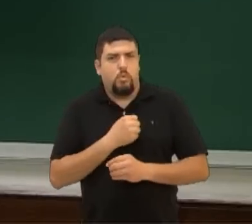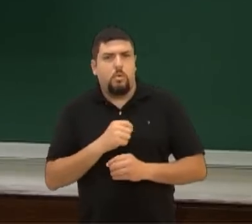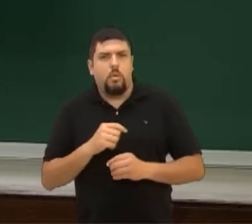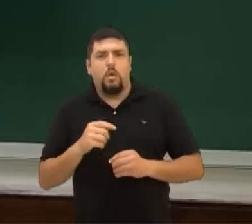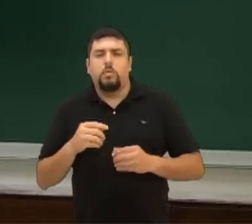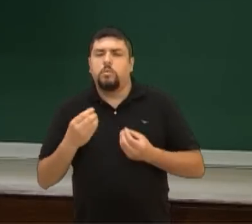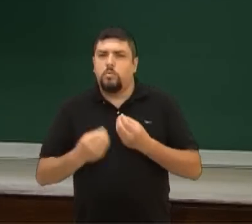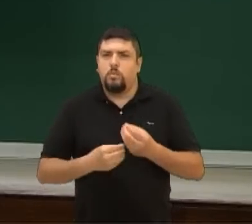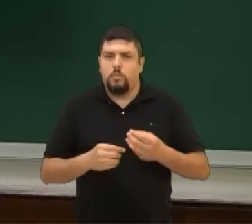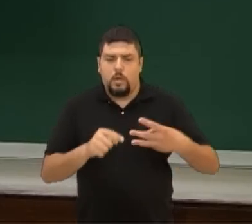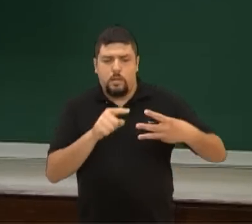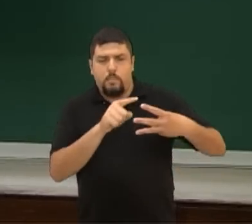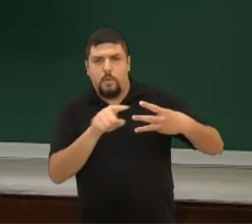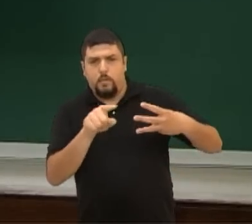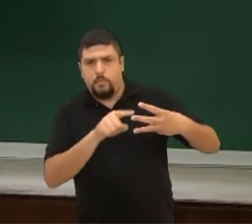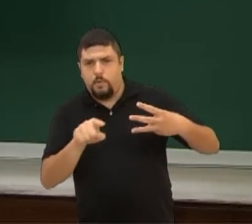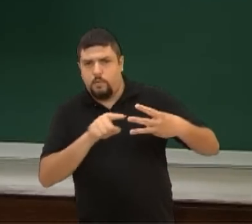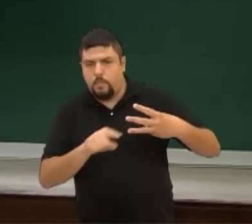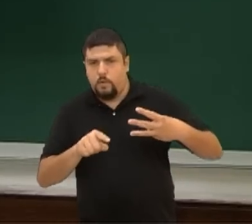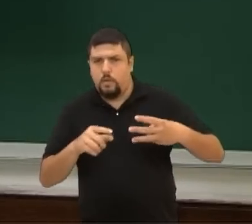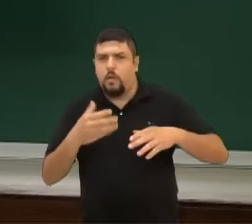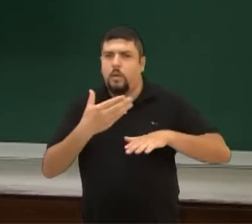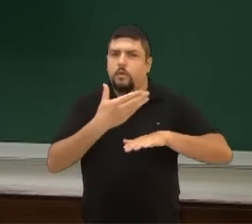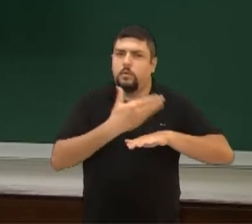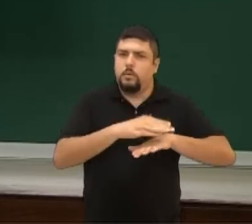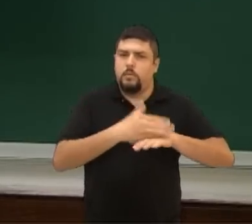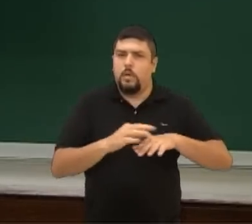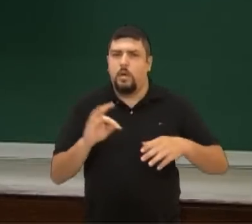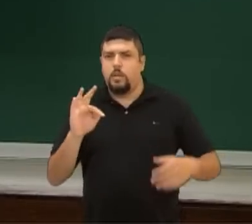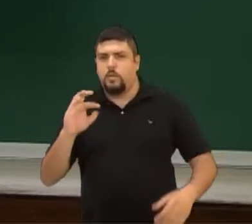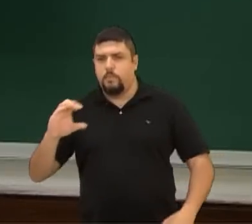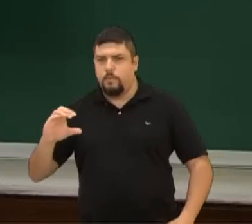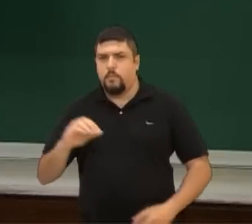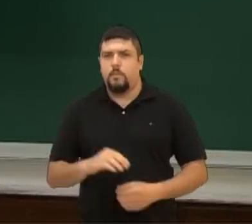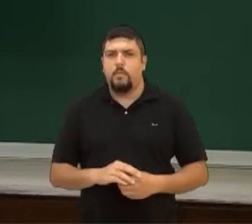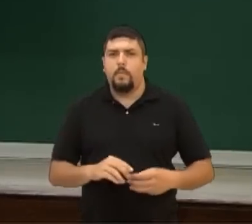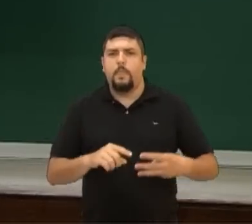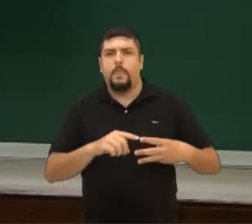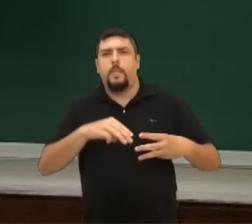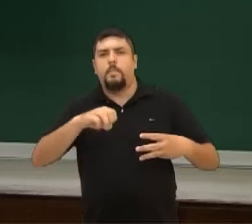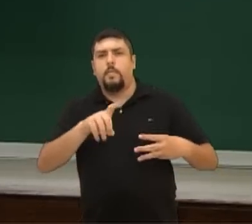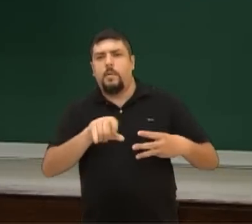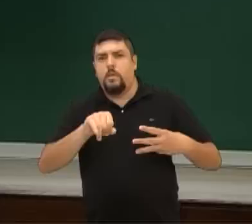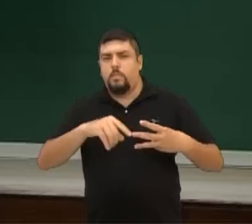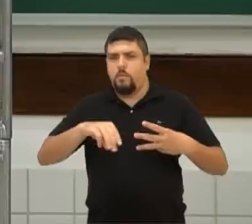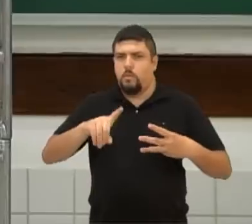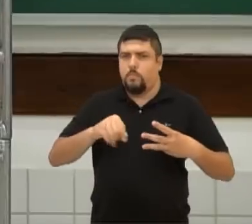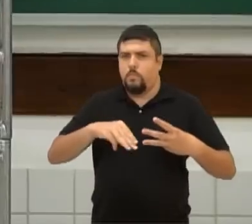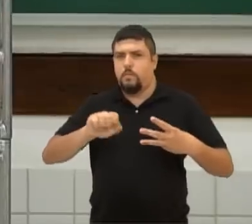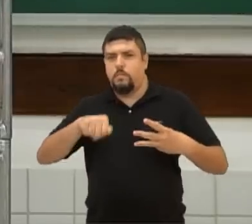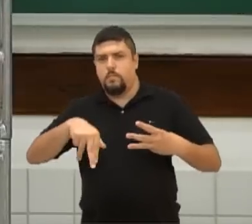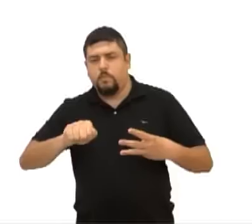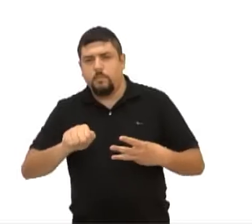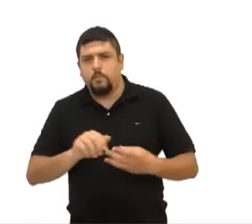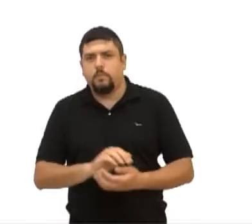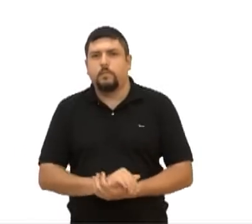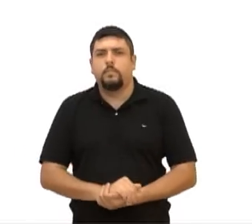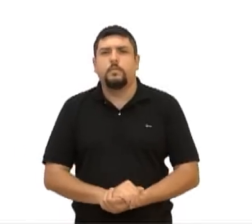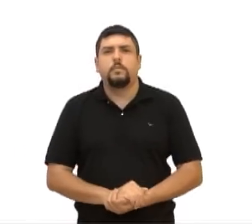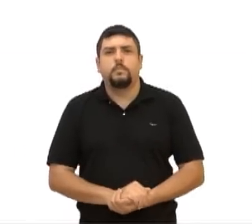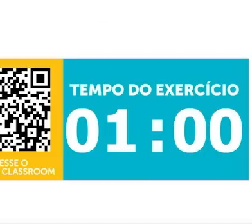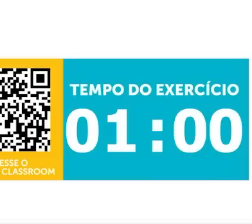3 representações que eu chamo de tendências centrais. Média, moda e mediana, ok?